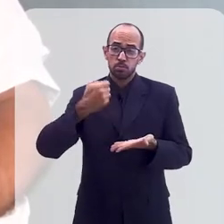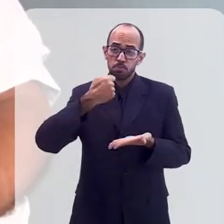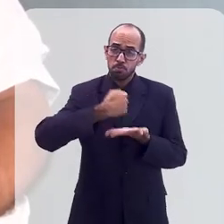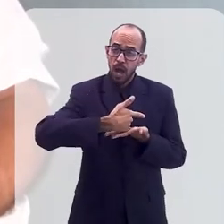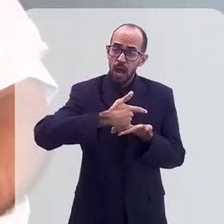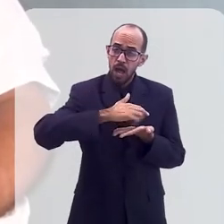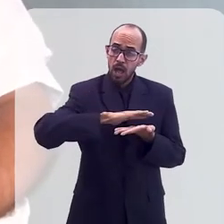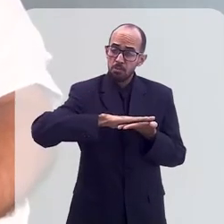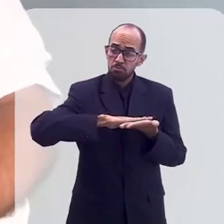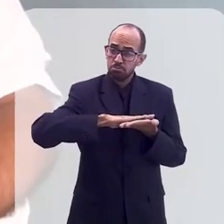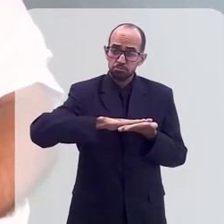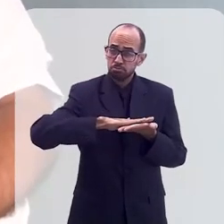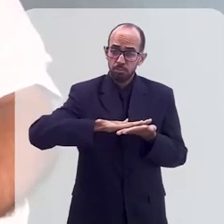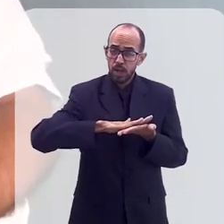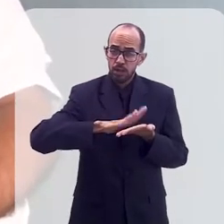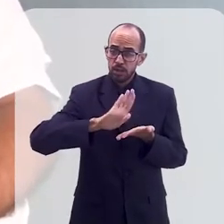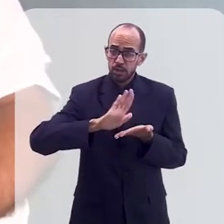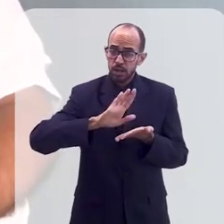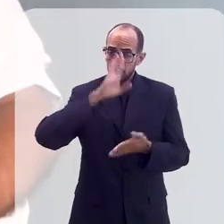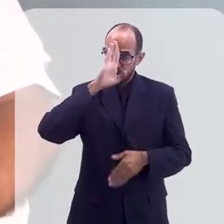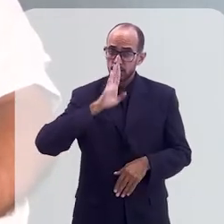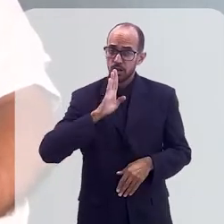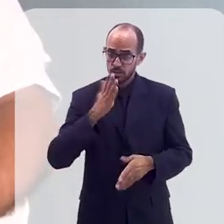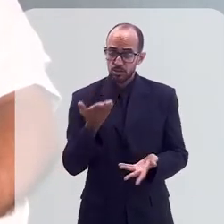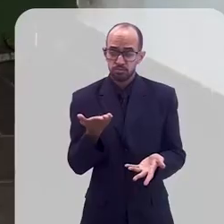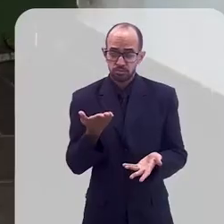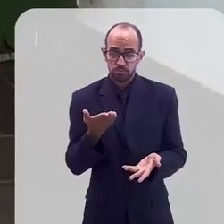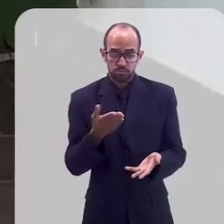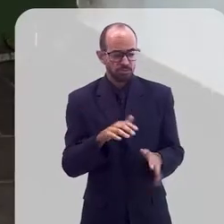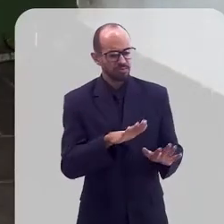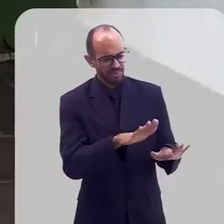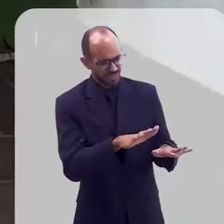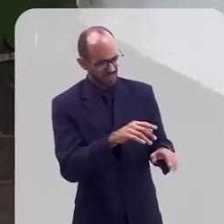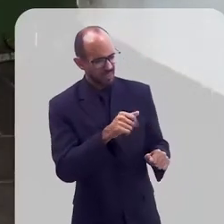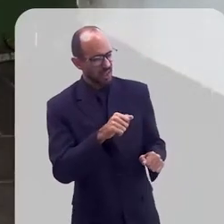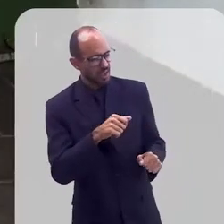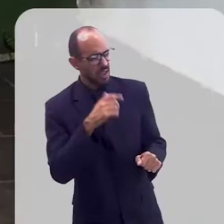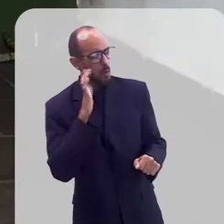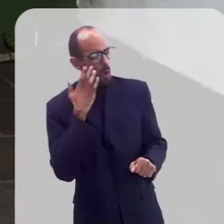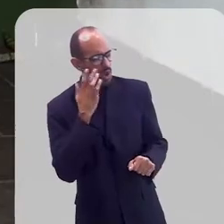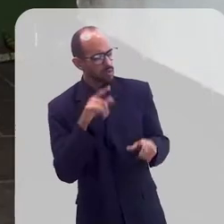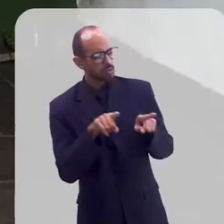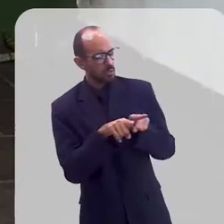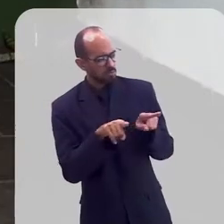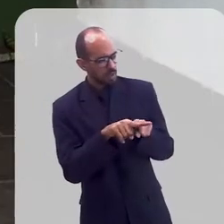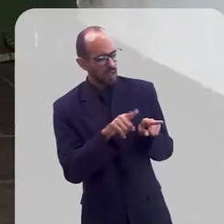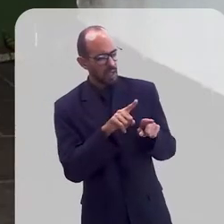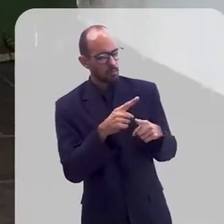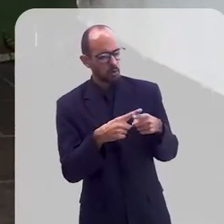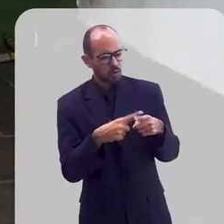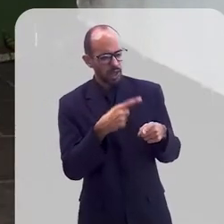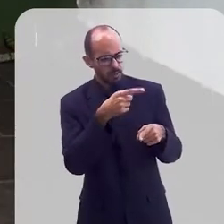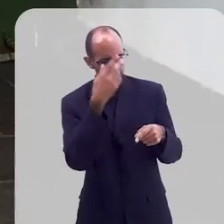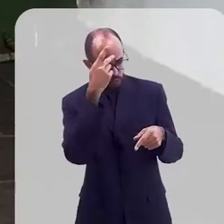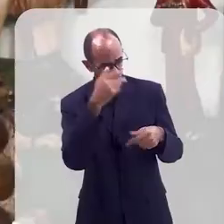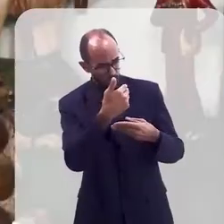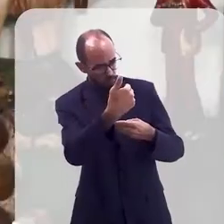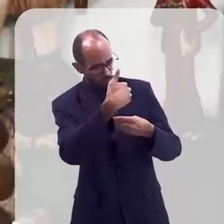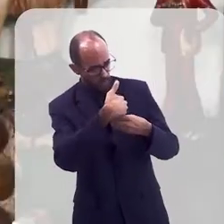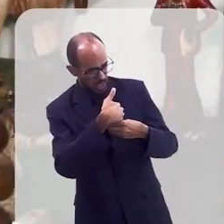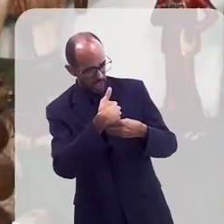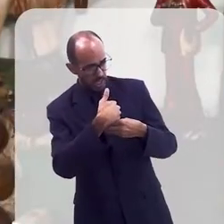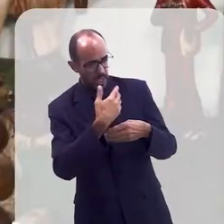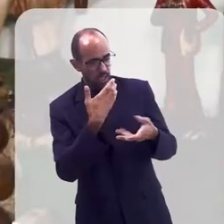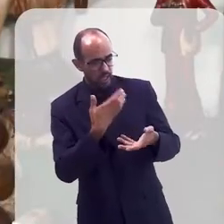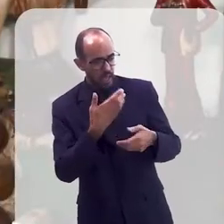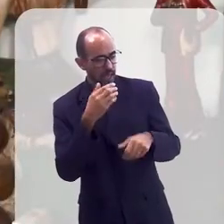cobrar pelo aquilo que pratica, né? Mas eu acho que também é um pouco, justamente, por exemplo, quando a pessoa vem, aí